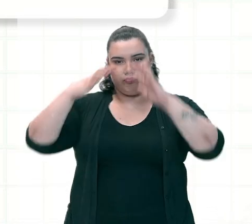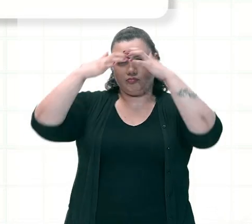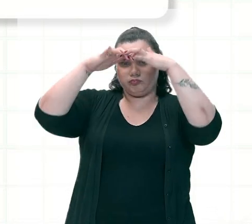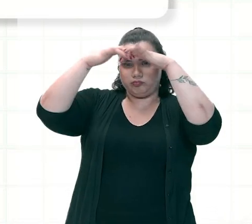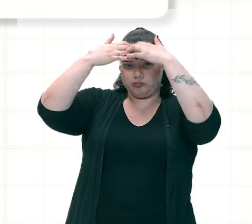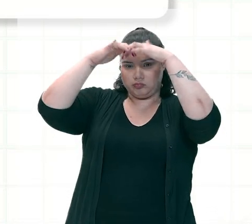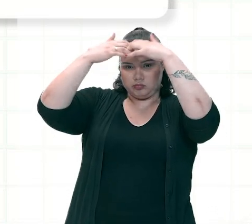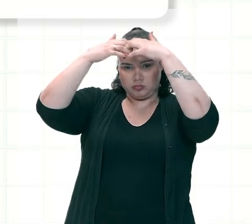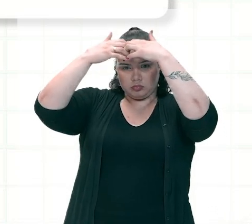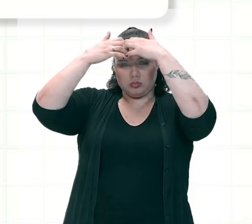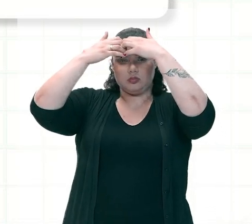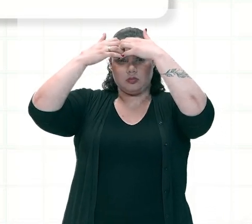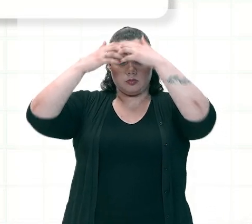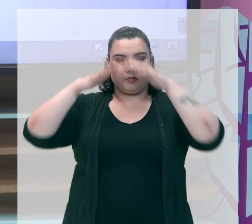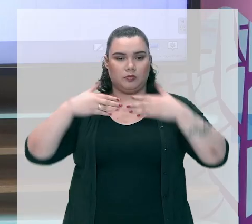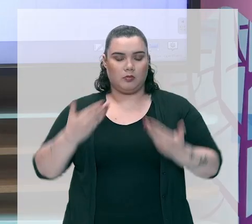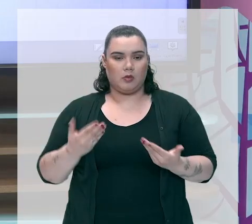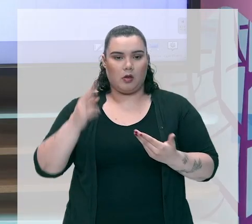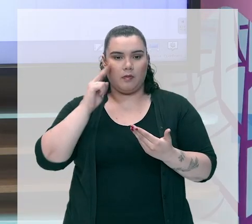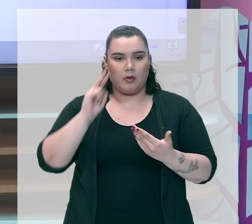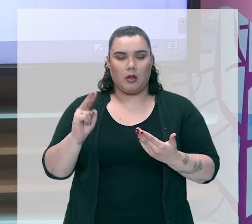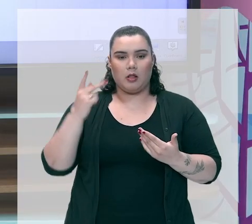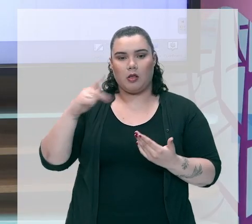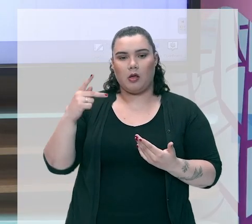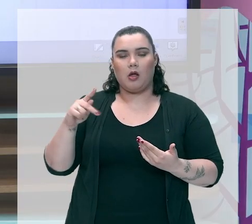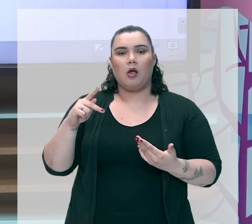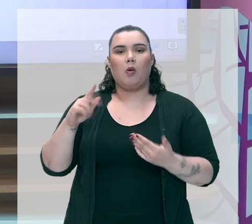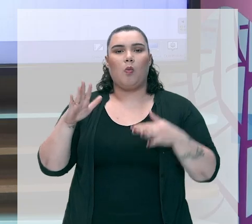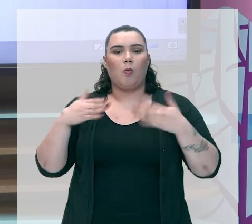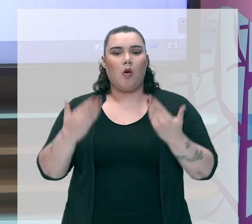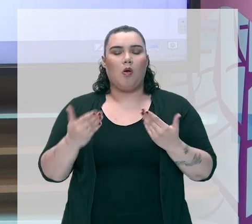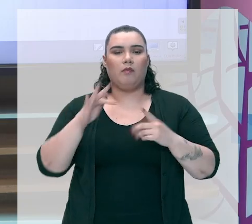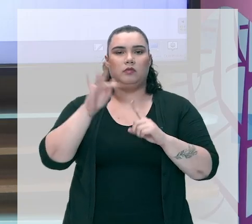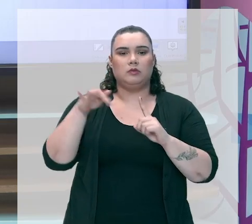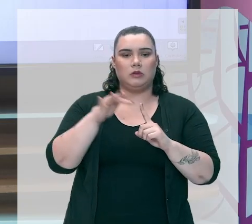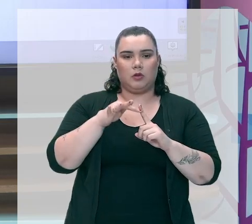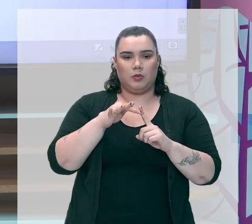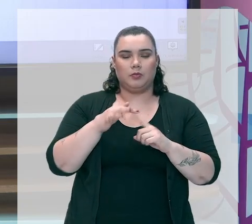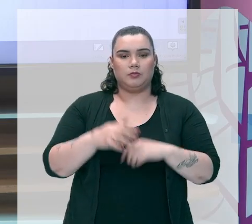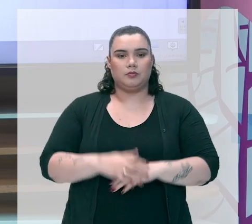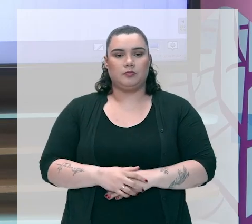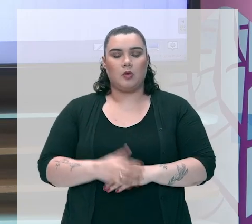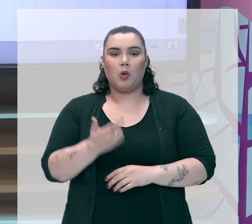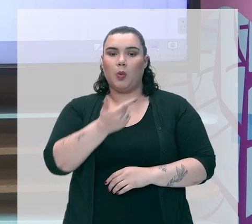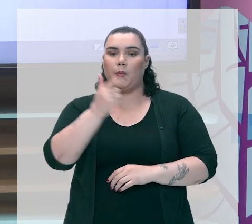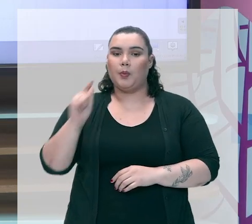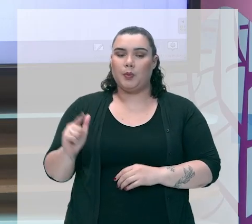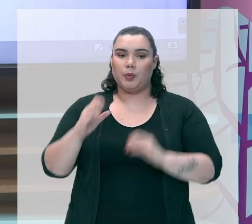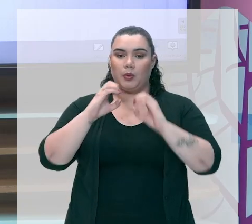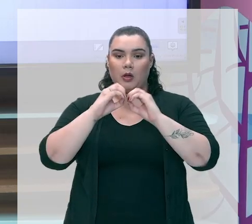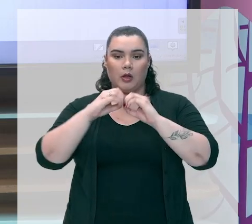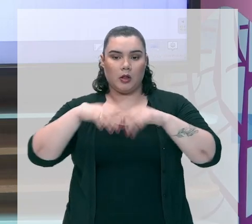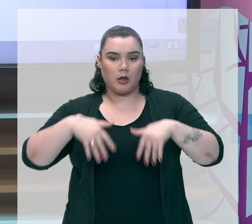exemplo, como a gente está visualizando, vimos aí a sua função, né, e a sua localização. Vamos ver agora uma outra glândula que está